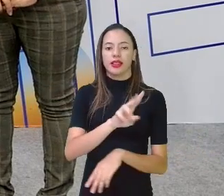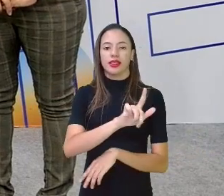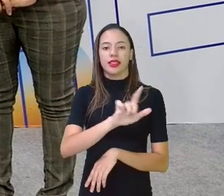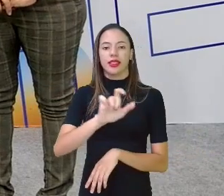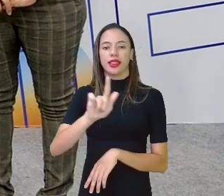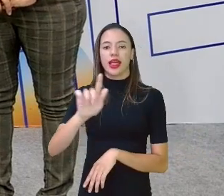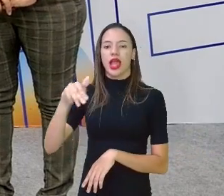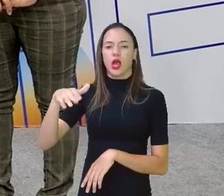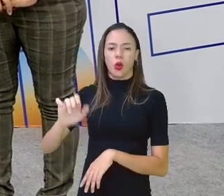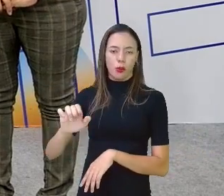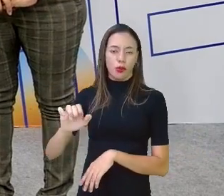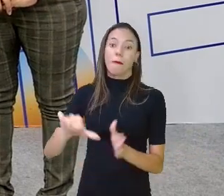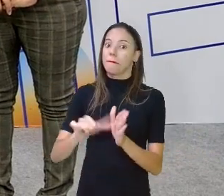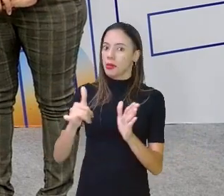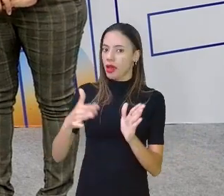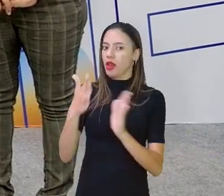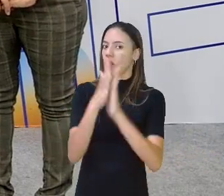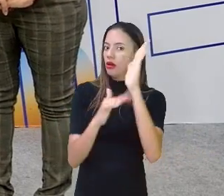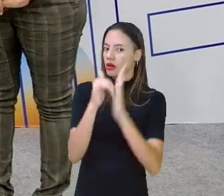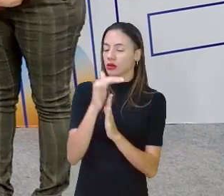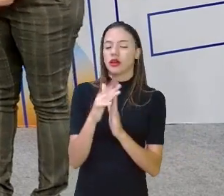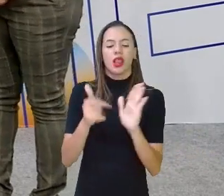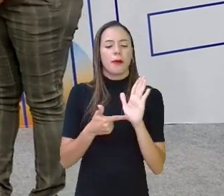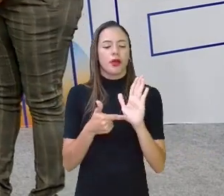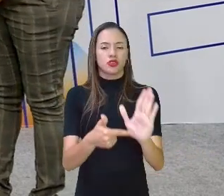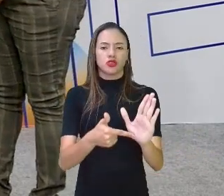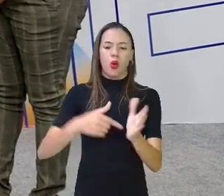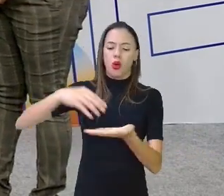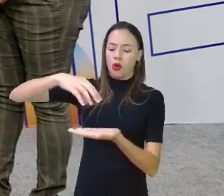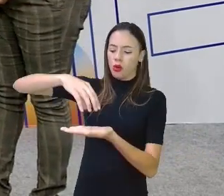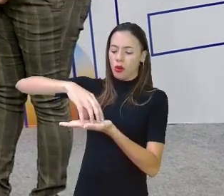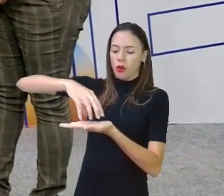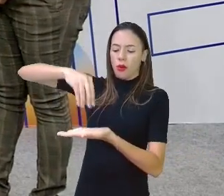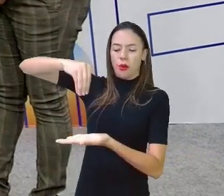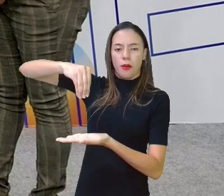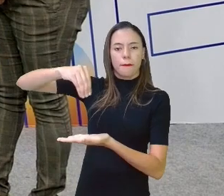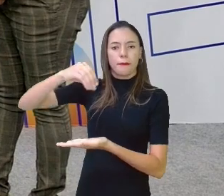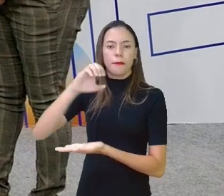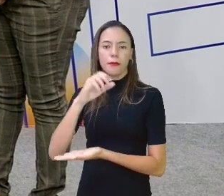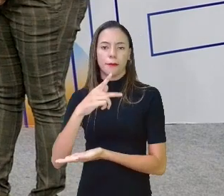ele apresentou peras e cacho de uva.